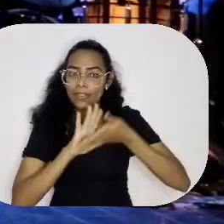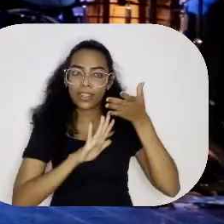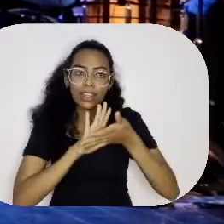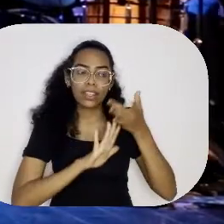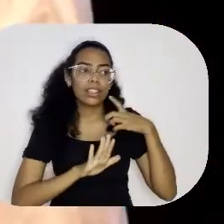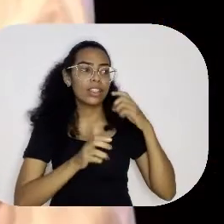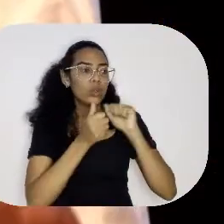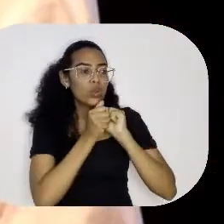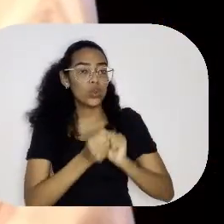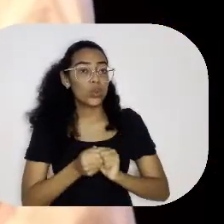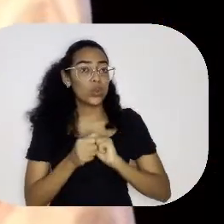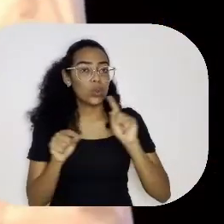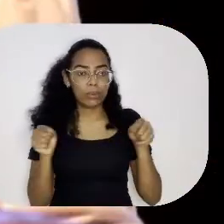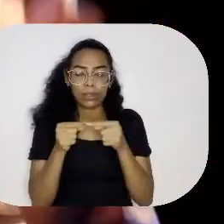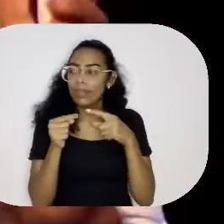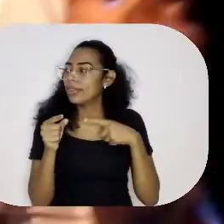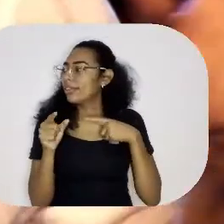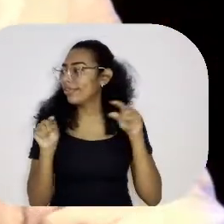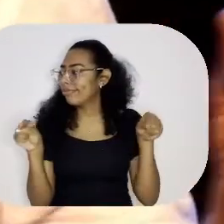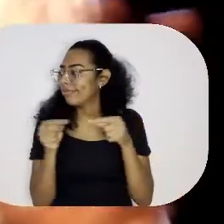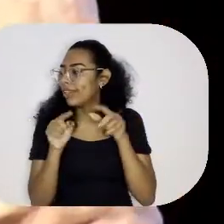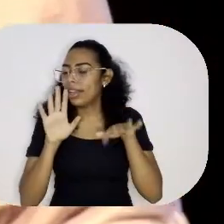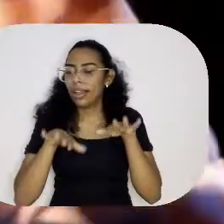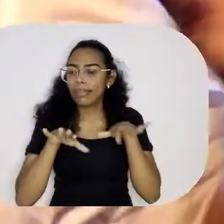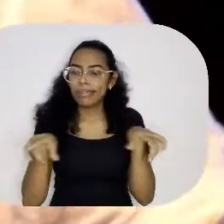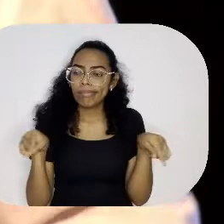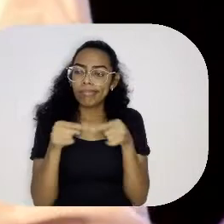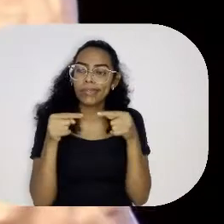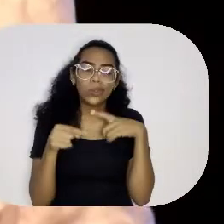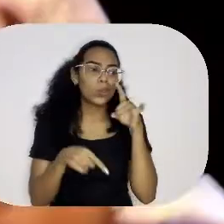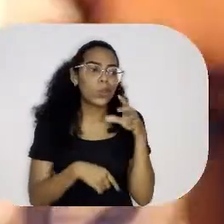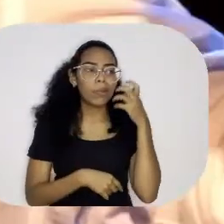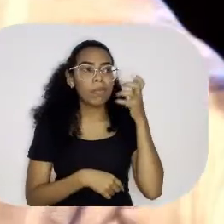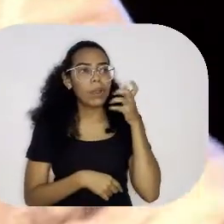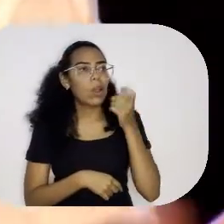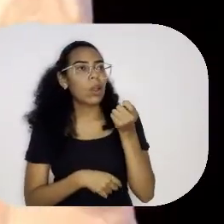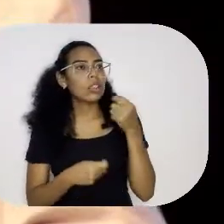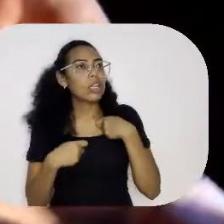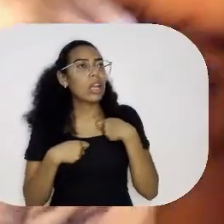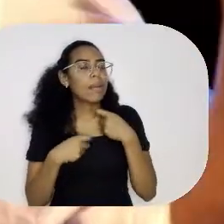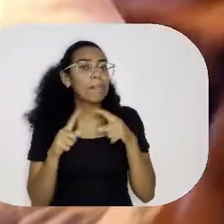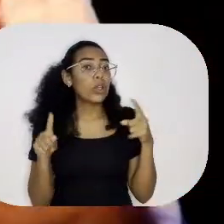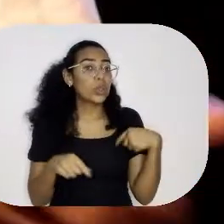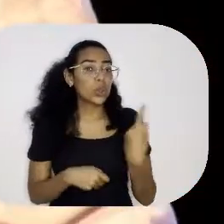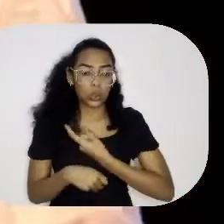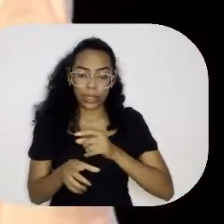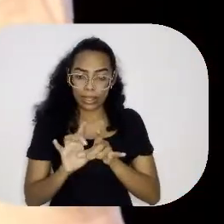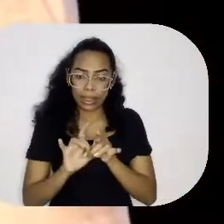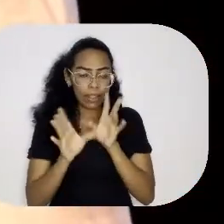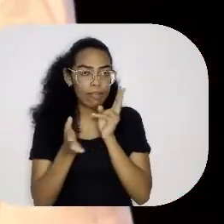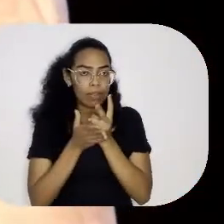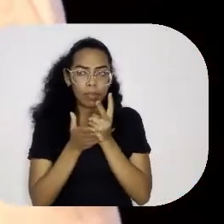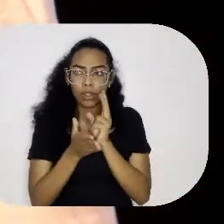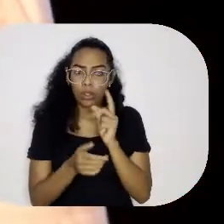O disco, Além do Tempo, tem essa característica do Lu. Às vezes é só o clima da canção, é a coisa que vai, né? E a gente